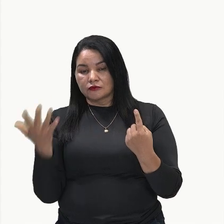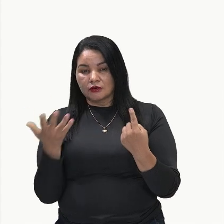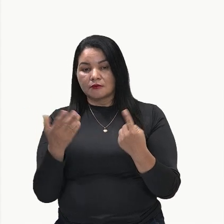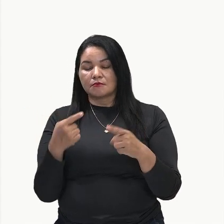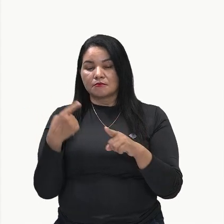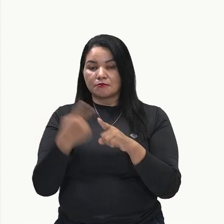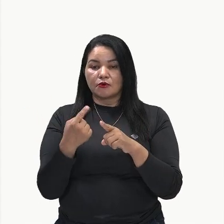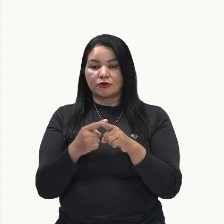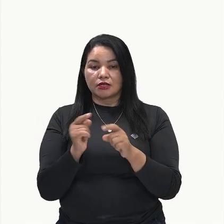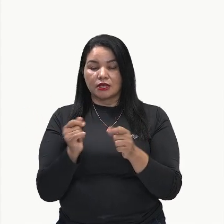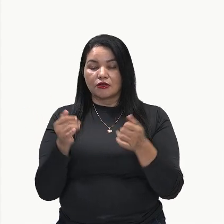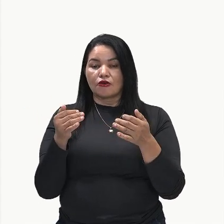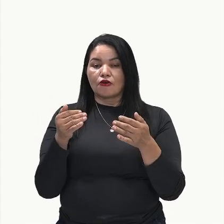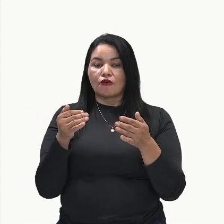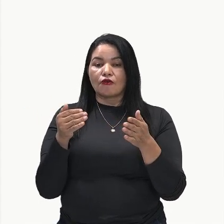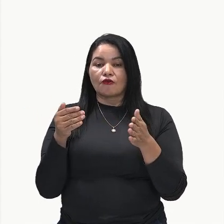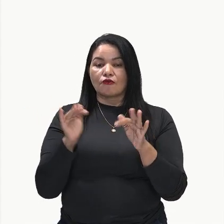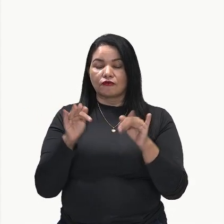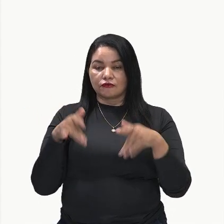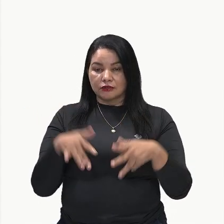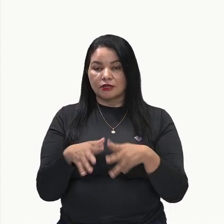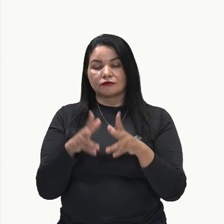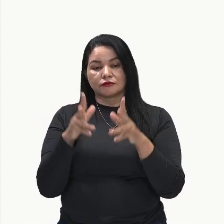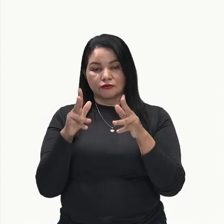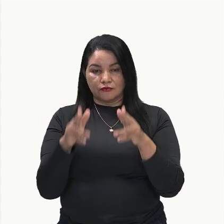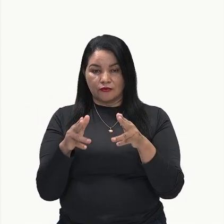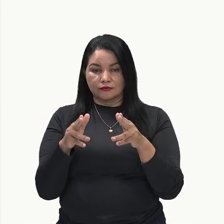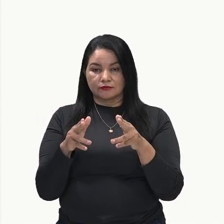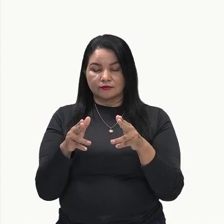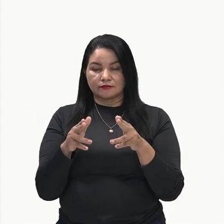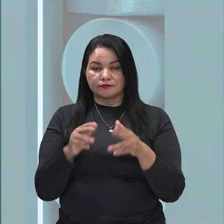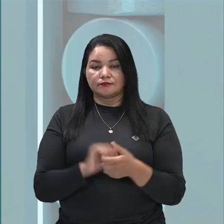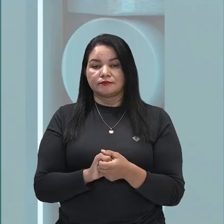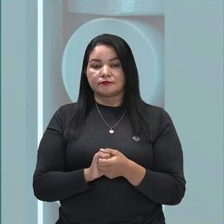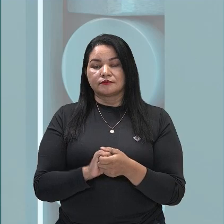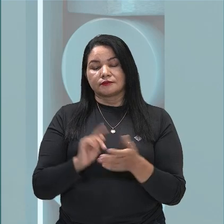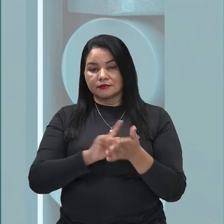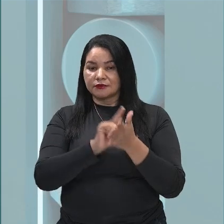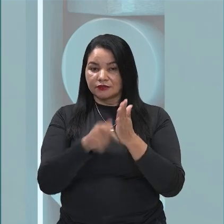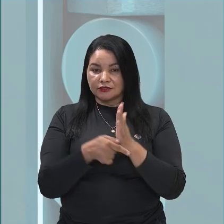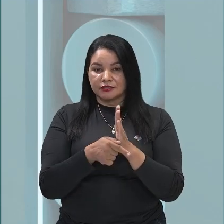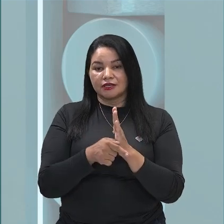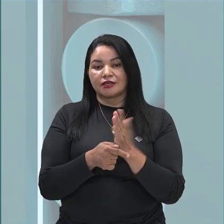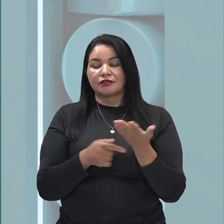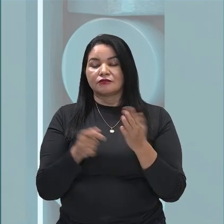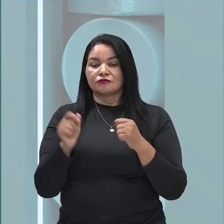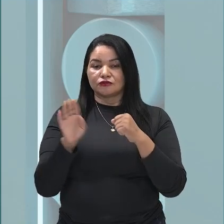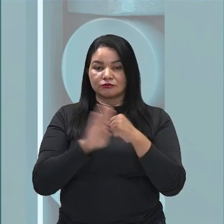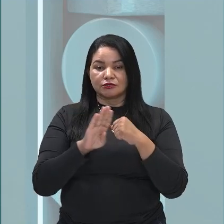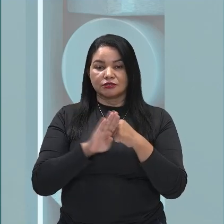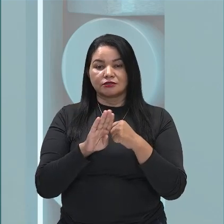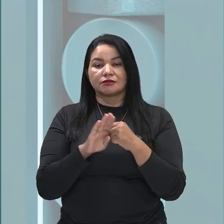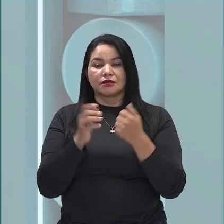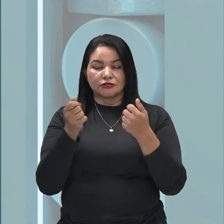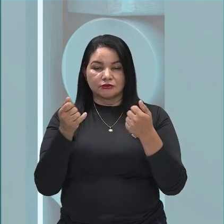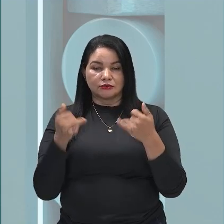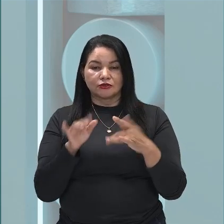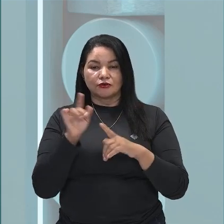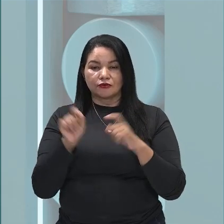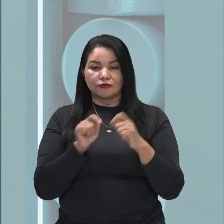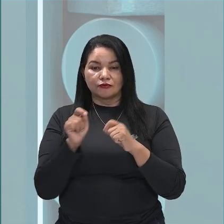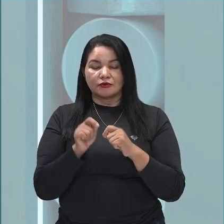gente mantém igual. Então, quando falamos de gênero, de substantivos, estamos falando aí